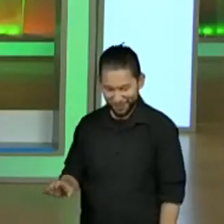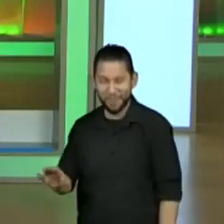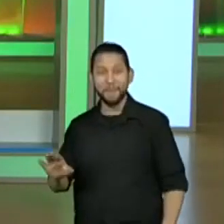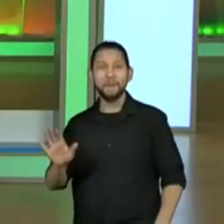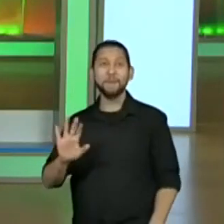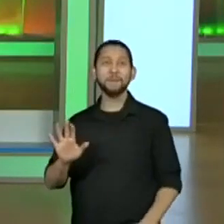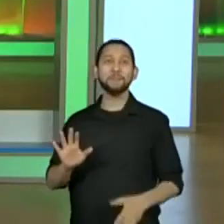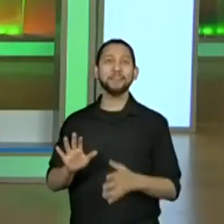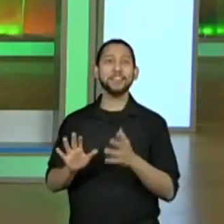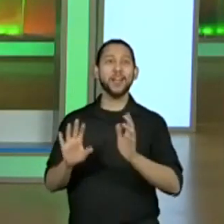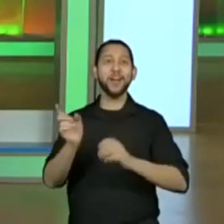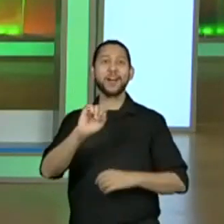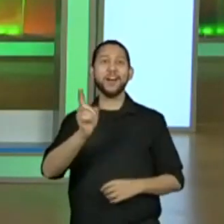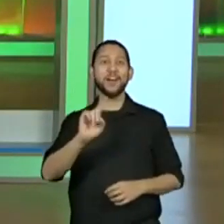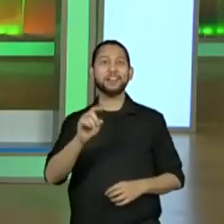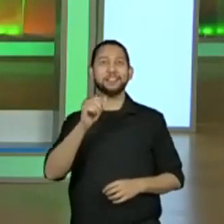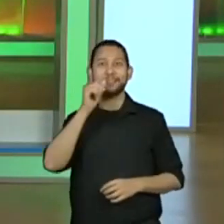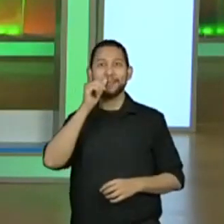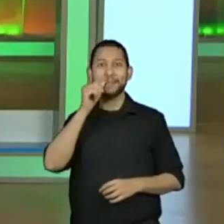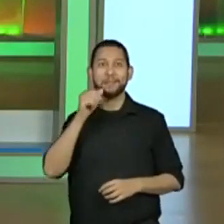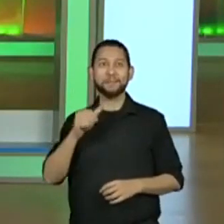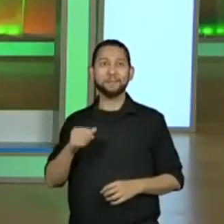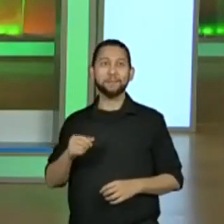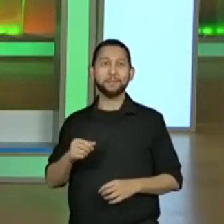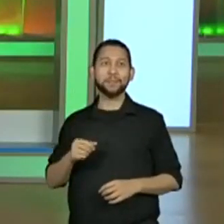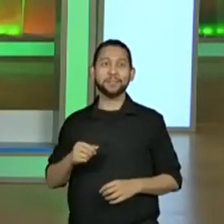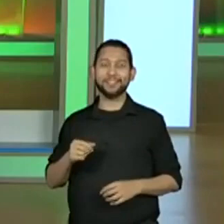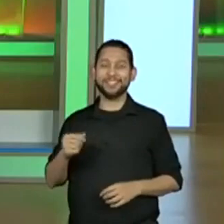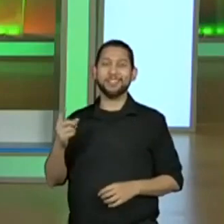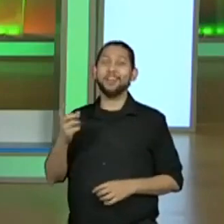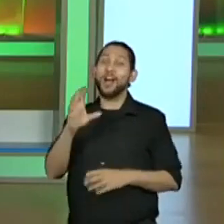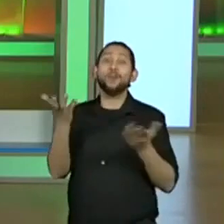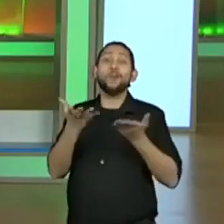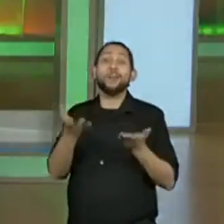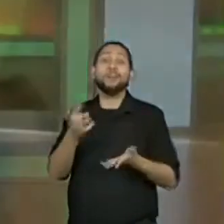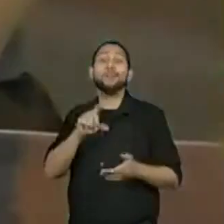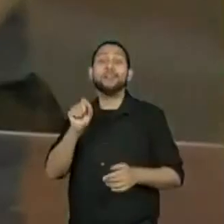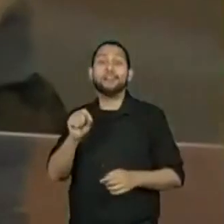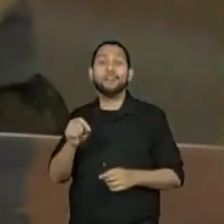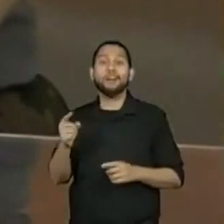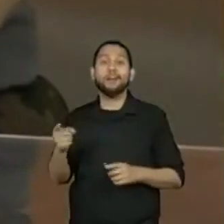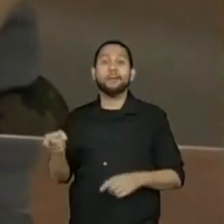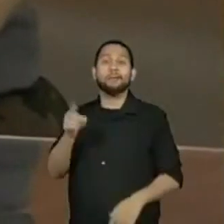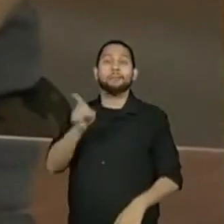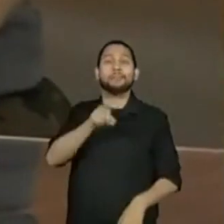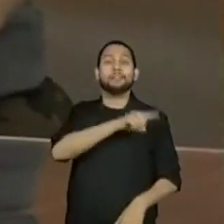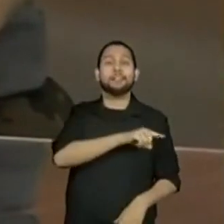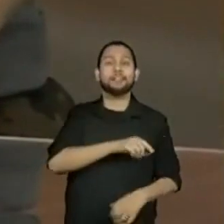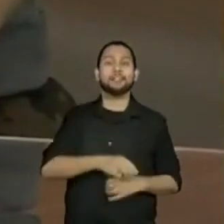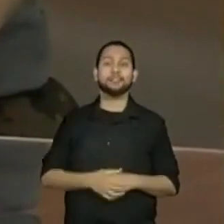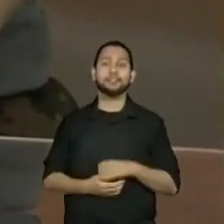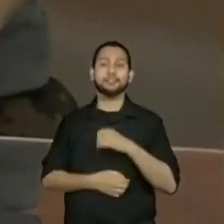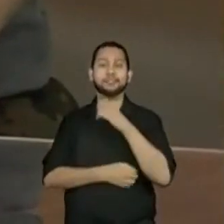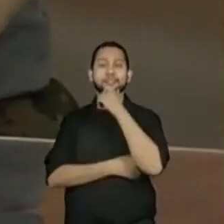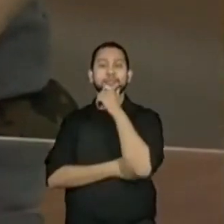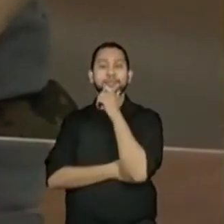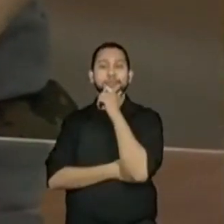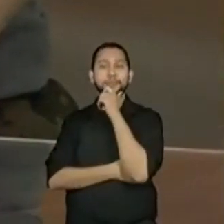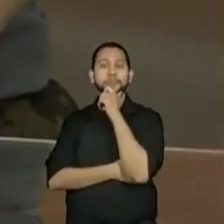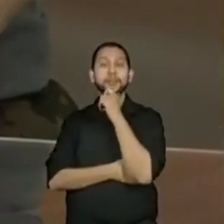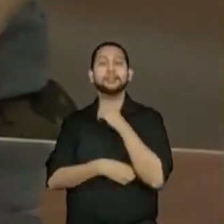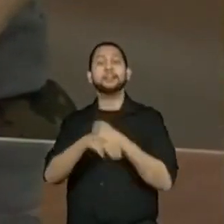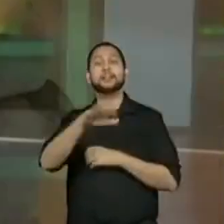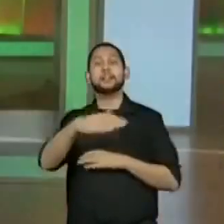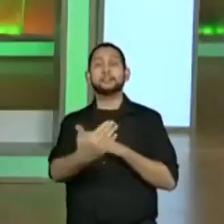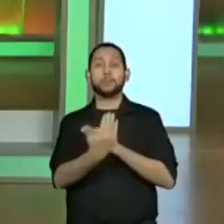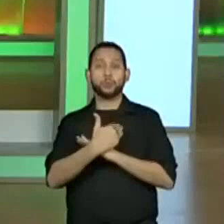Não, vou voltar, vou fazer 1, 2, 3, vou voltar. Pior que isso não estava na regra, então me ajudem